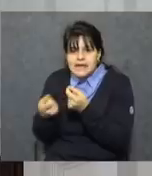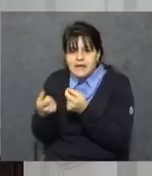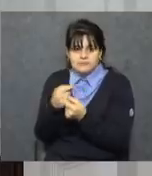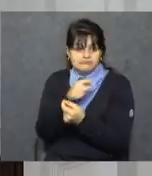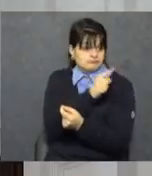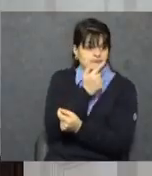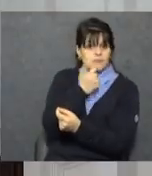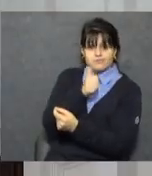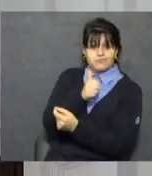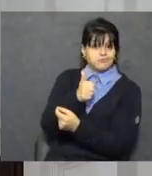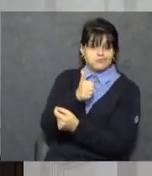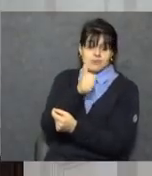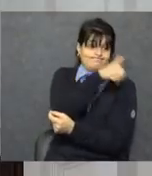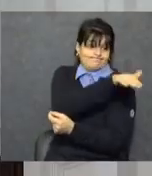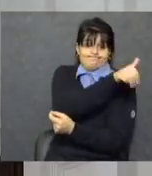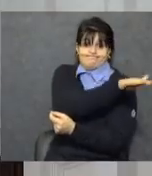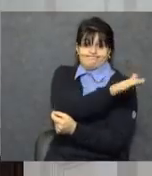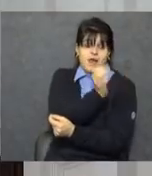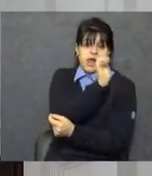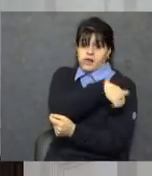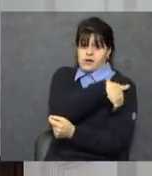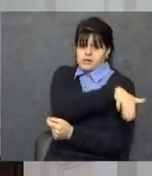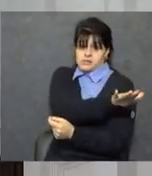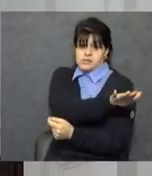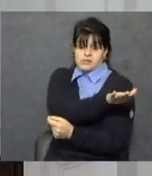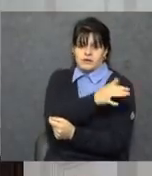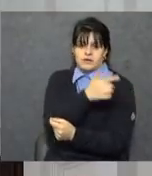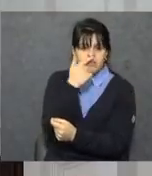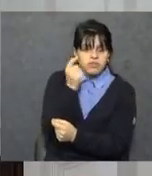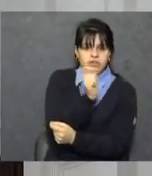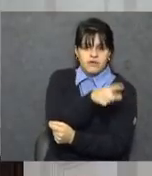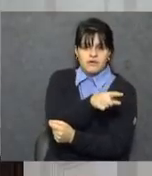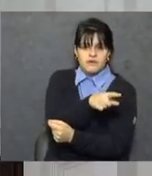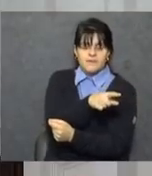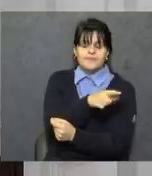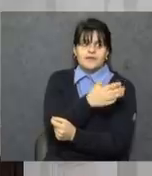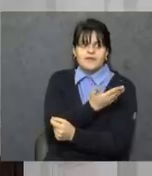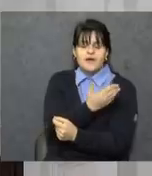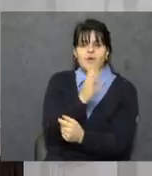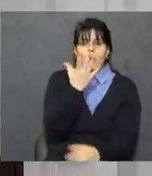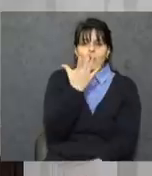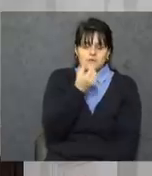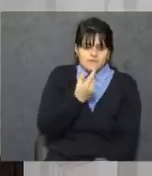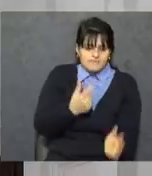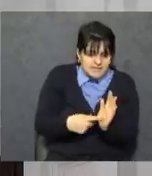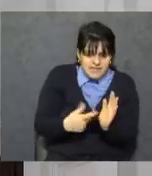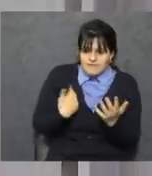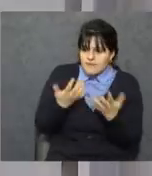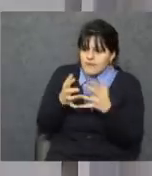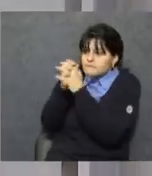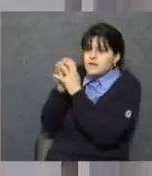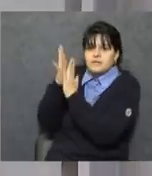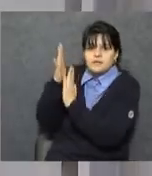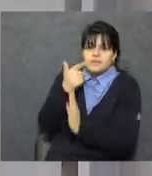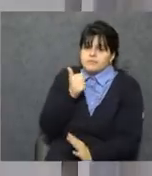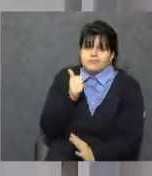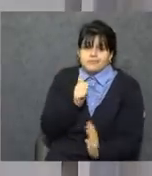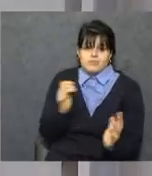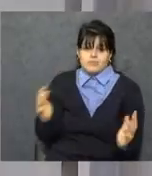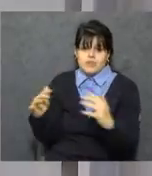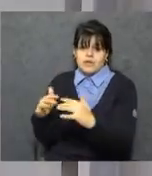modo, até impedido de levar a Deus a sua súplica no momento em que mais precisava de ajuda.